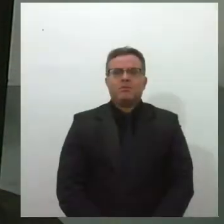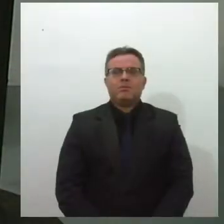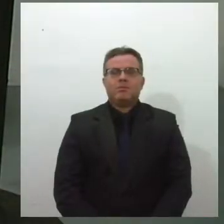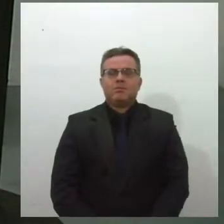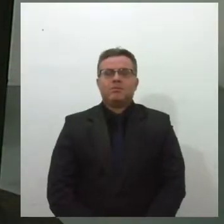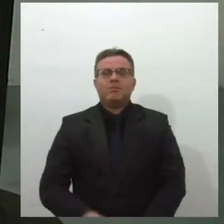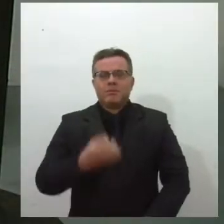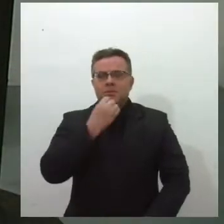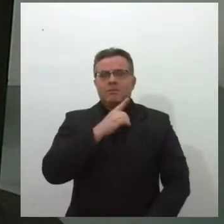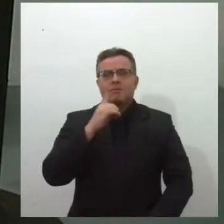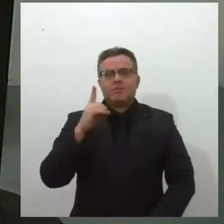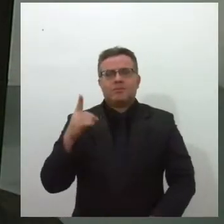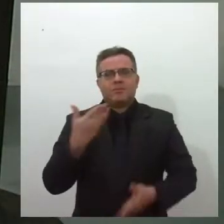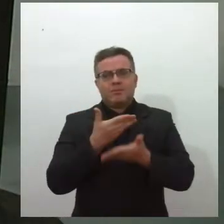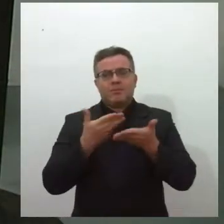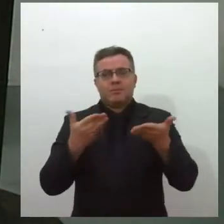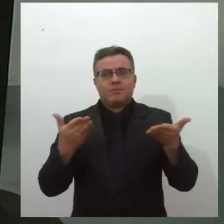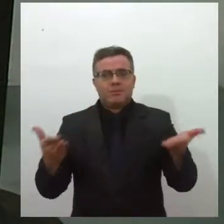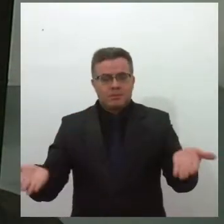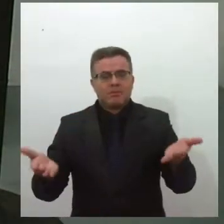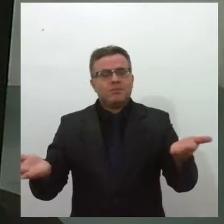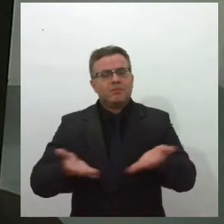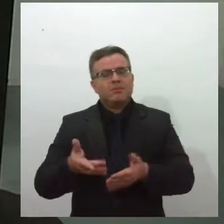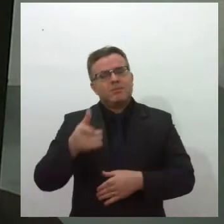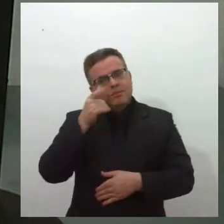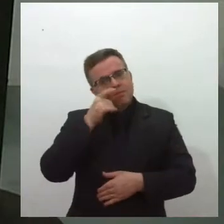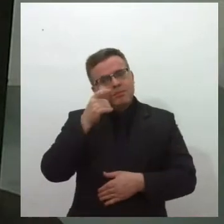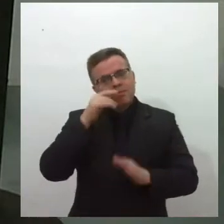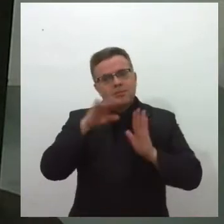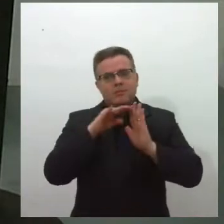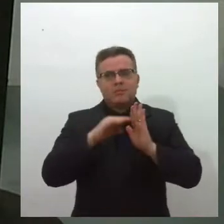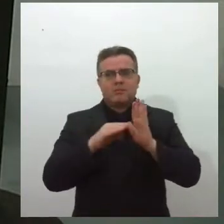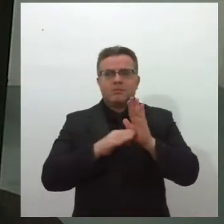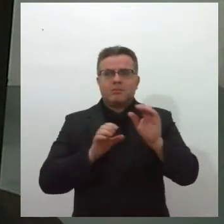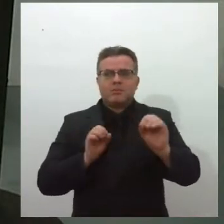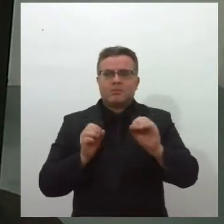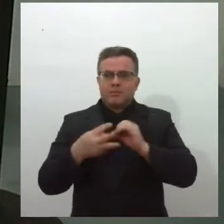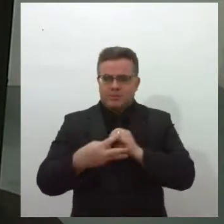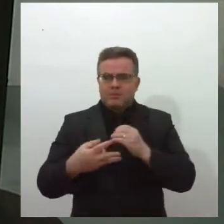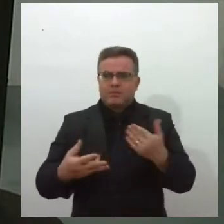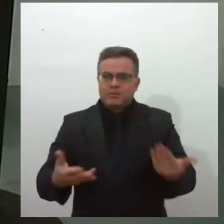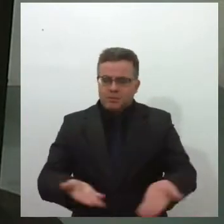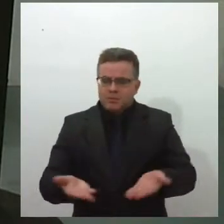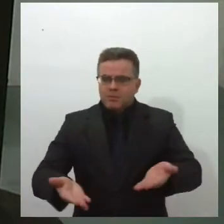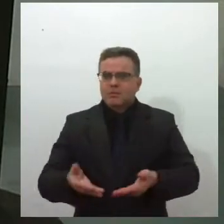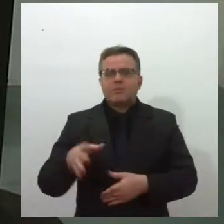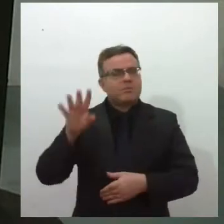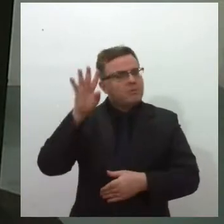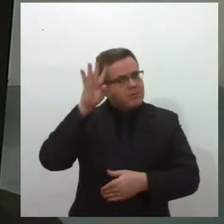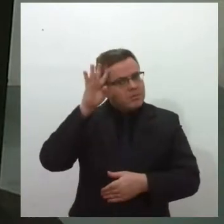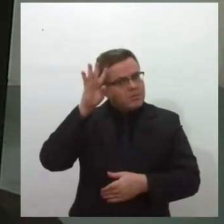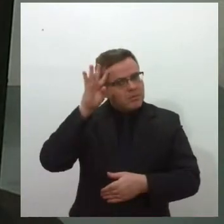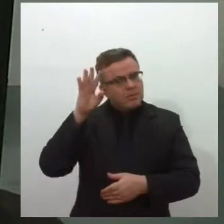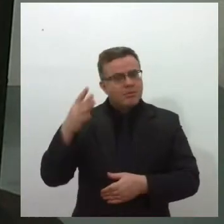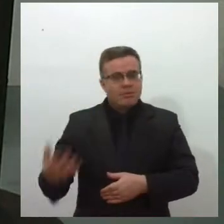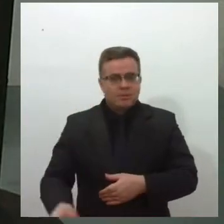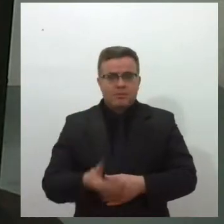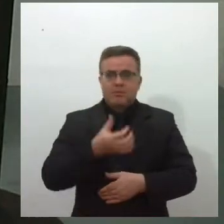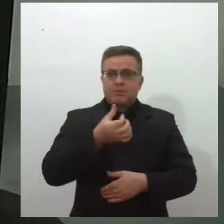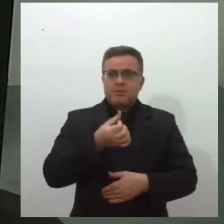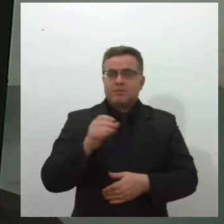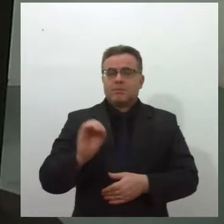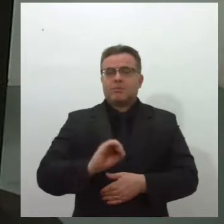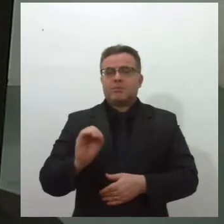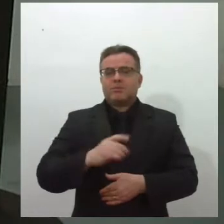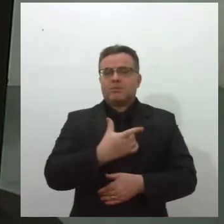Olá, bom dia para você que acompanha a nossa programação aqui na TV Alese. Hoje é quarta-feira, 6